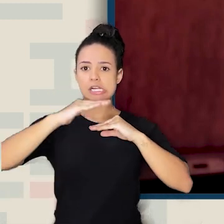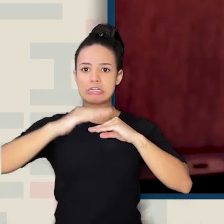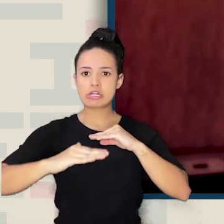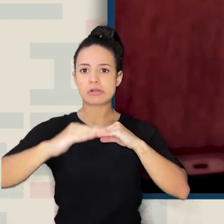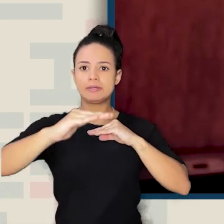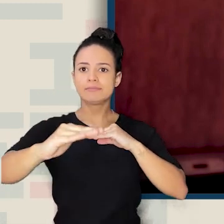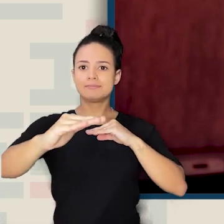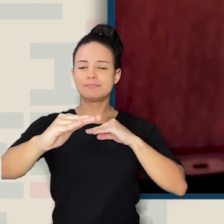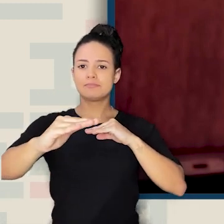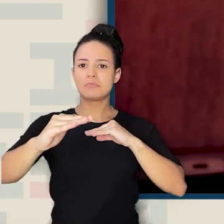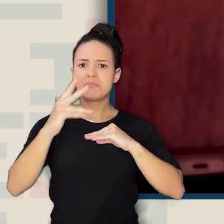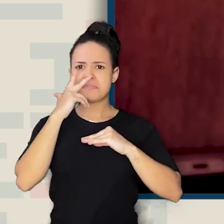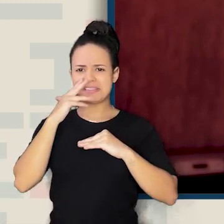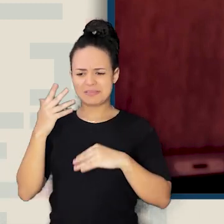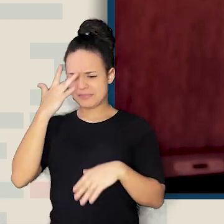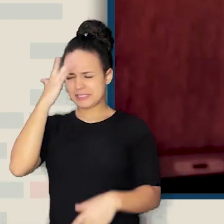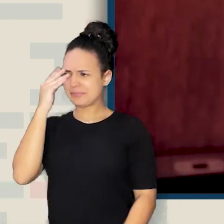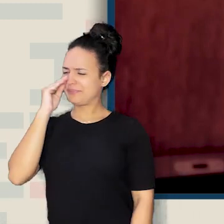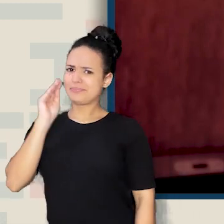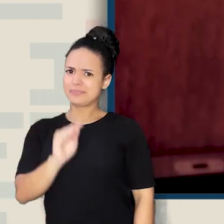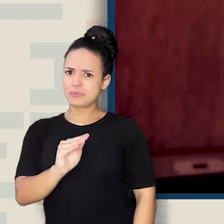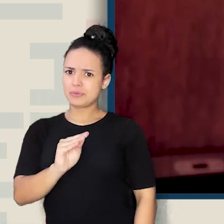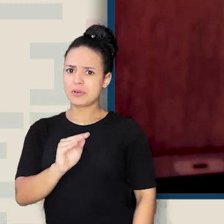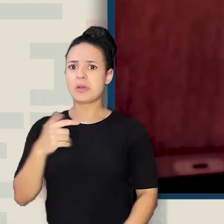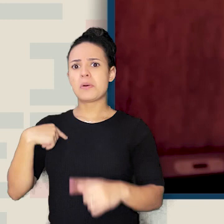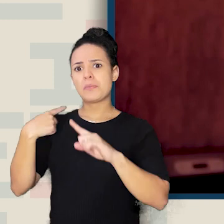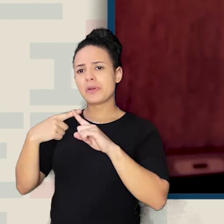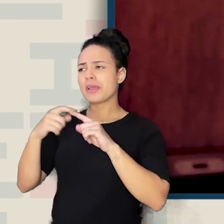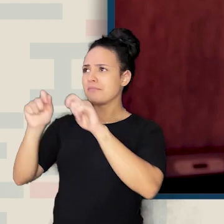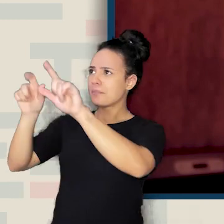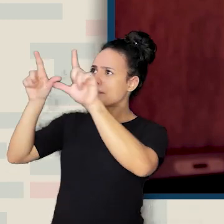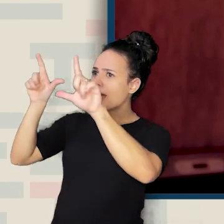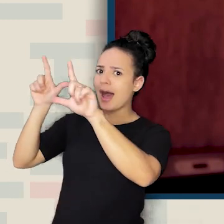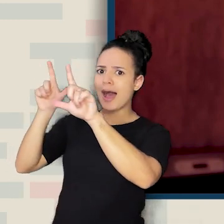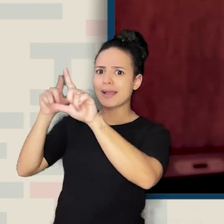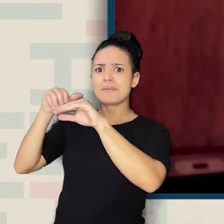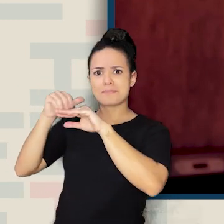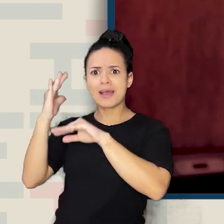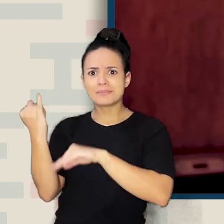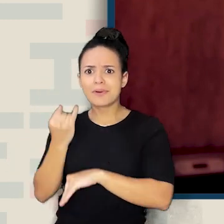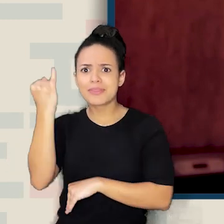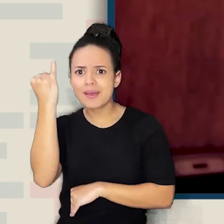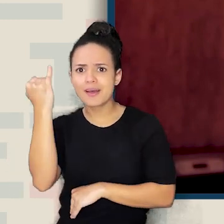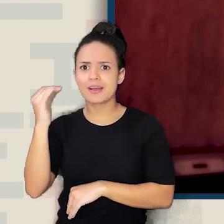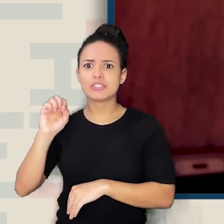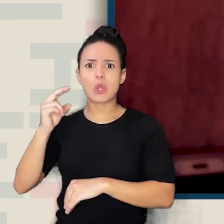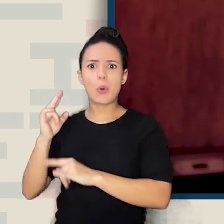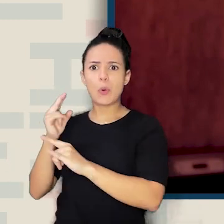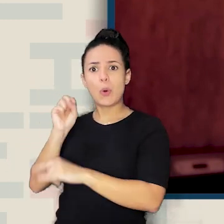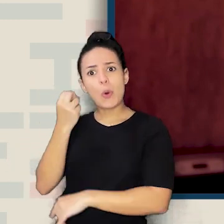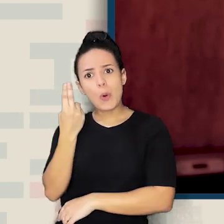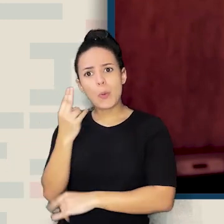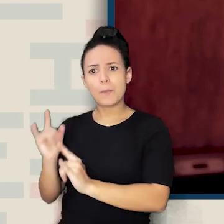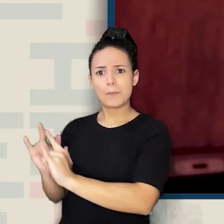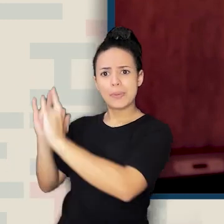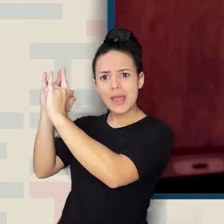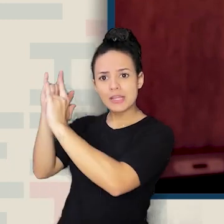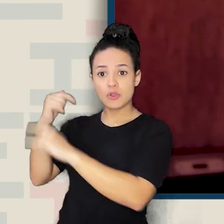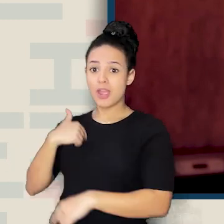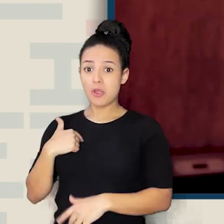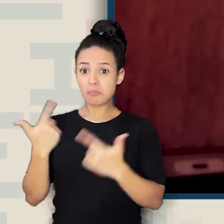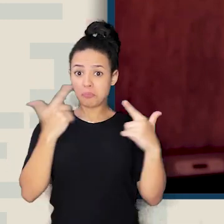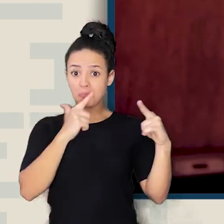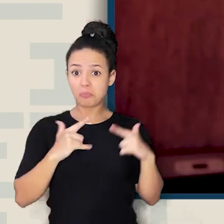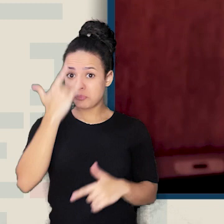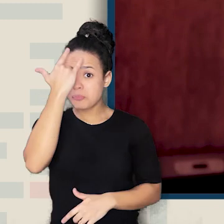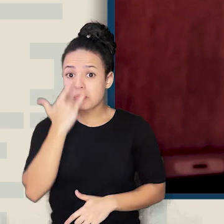irrelevante. A pessoa vai se atentar mais a uma placa, a, de repente um prédio. Como eu não tenho isso, então a